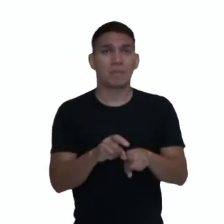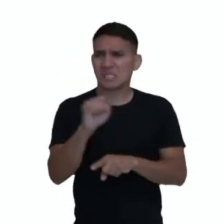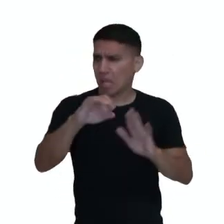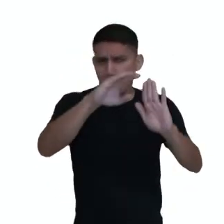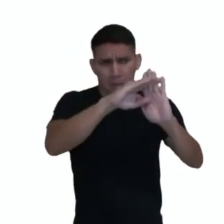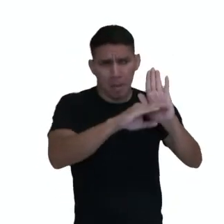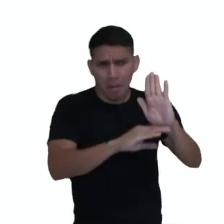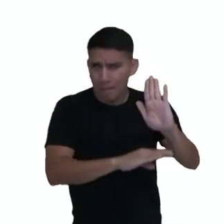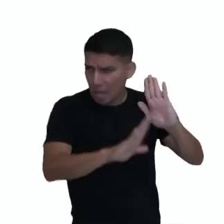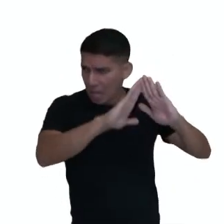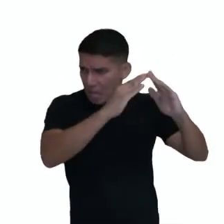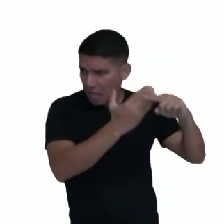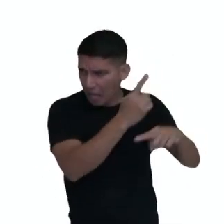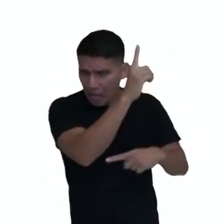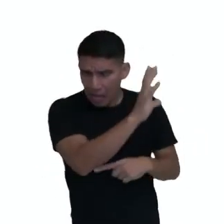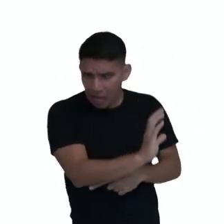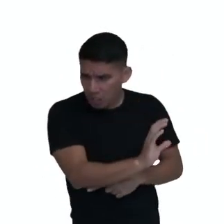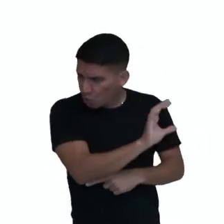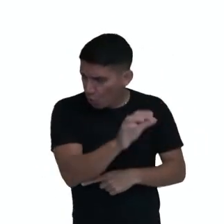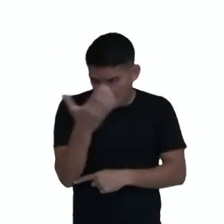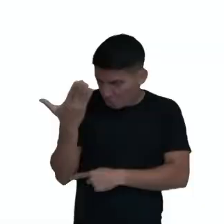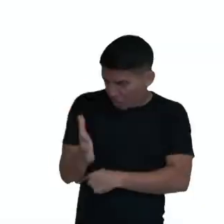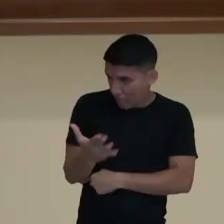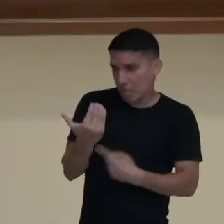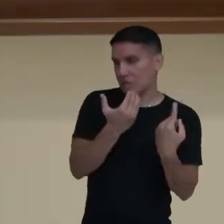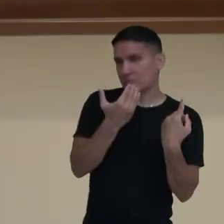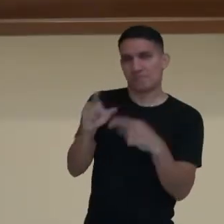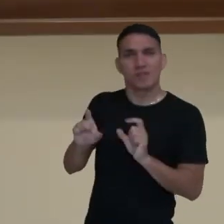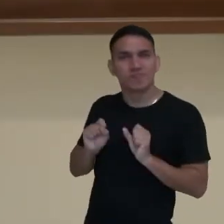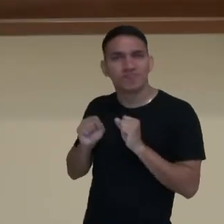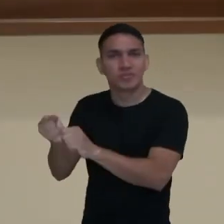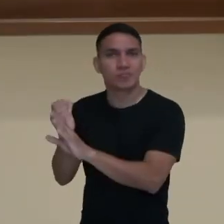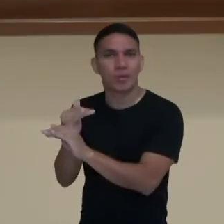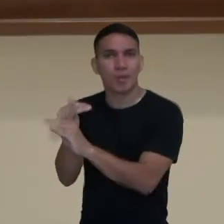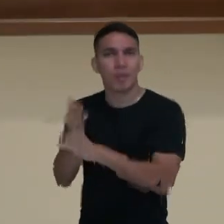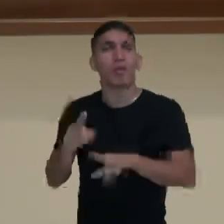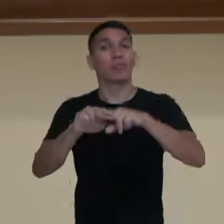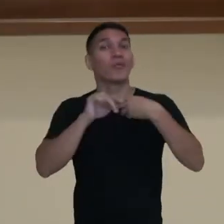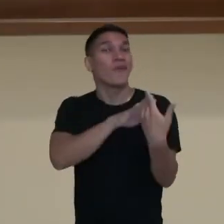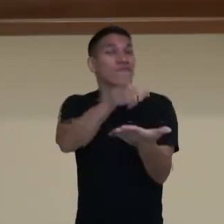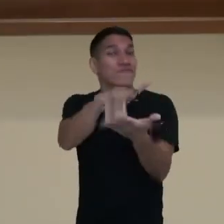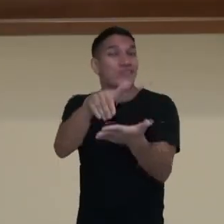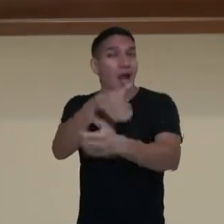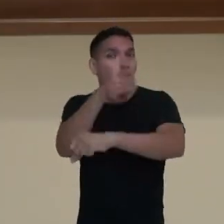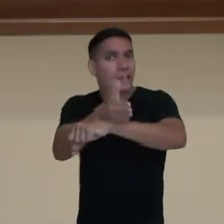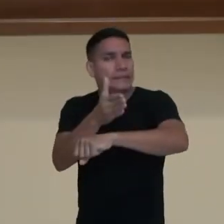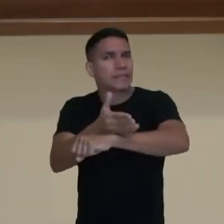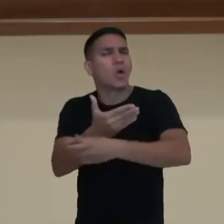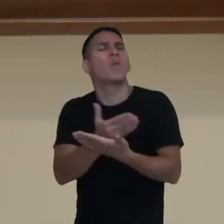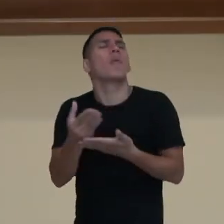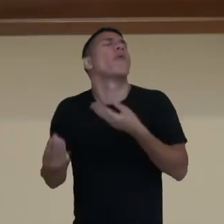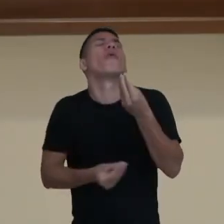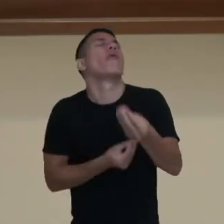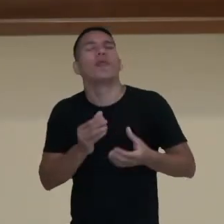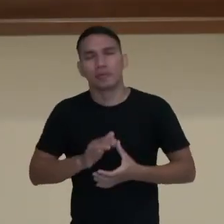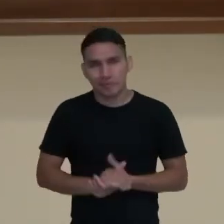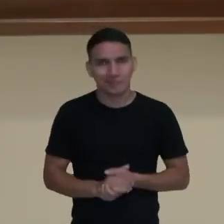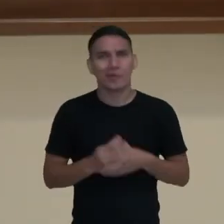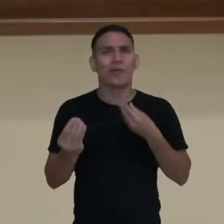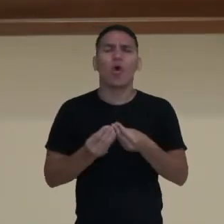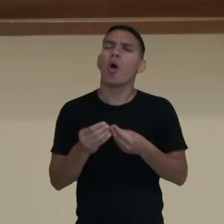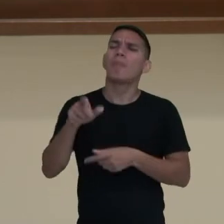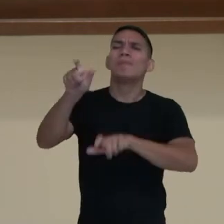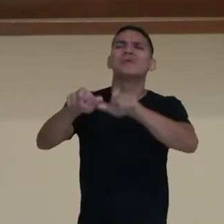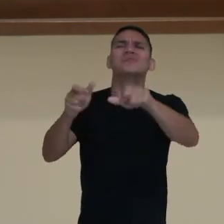dogmas da Igreja Católica. Então, no final da Idade Medieval, o que estava pegando, né, como converter